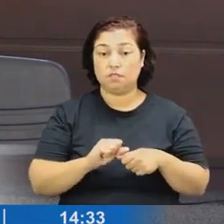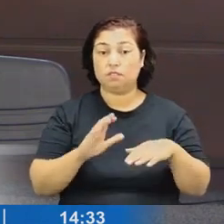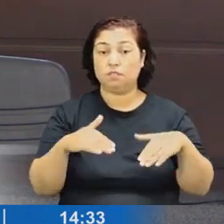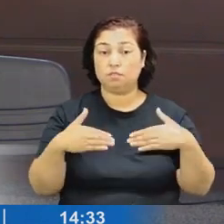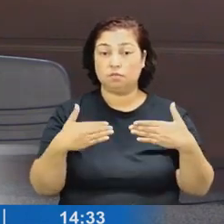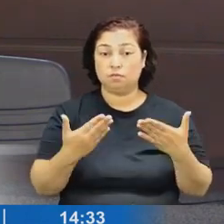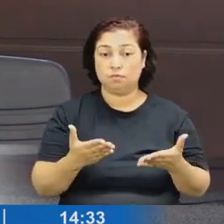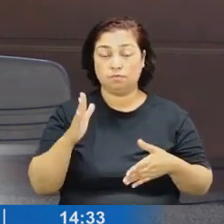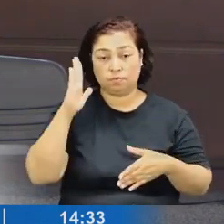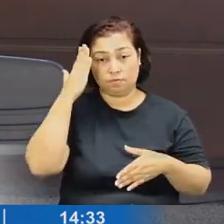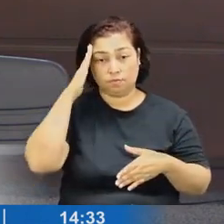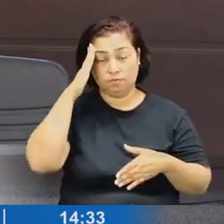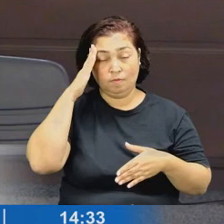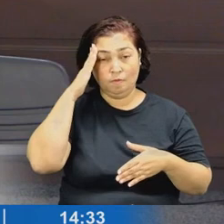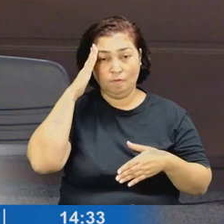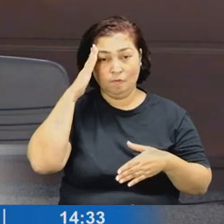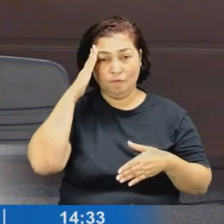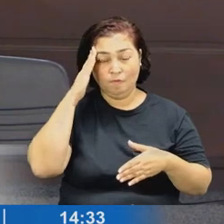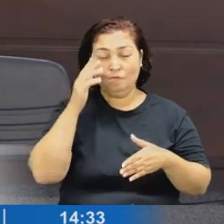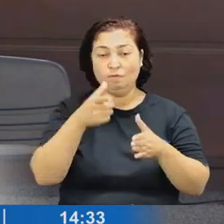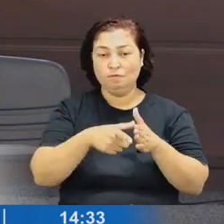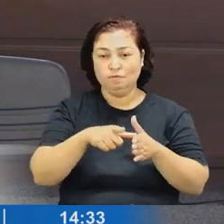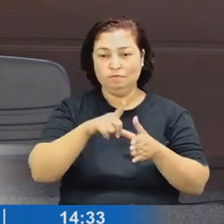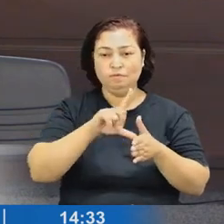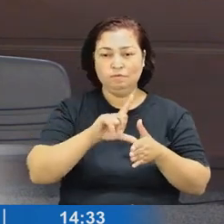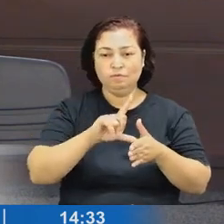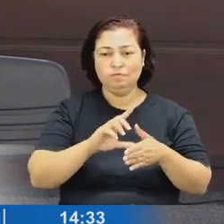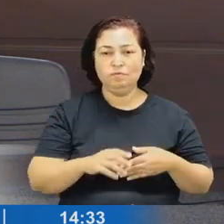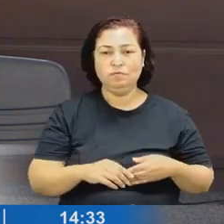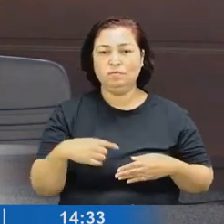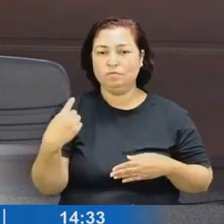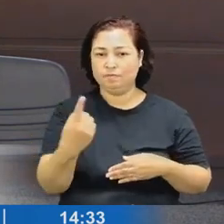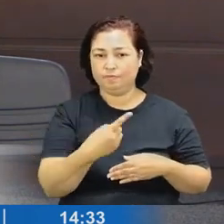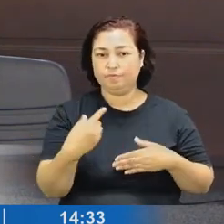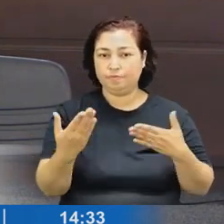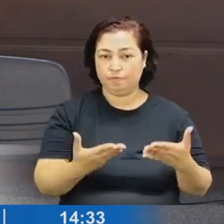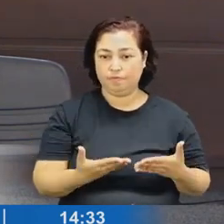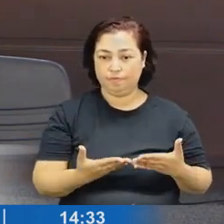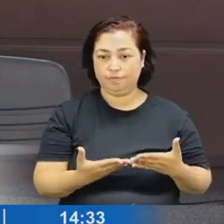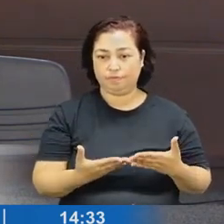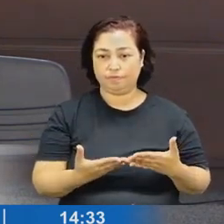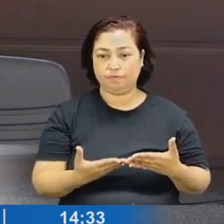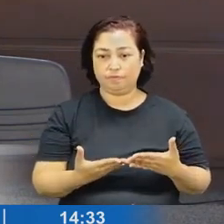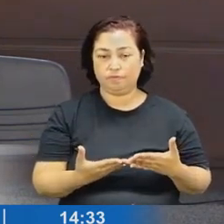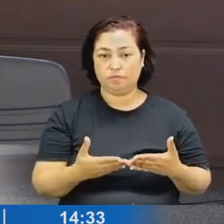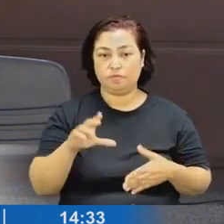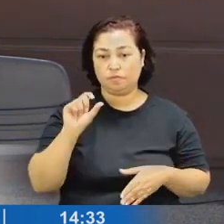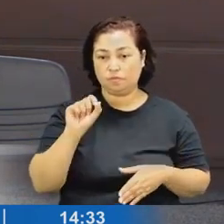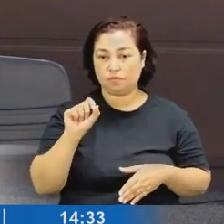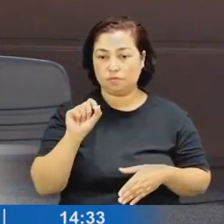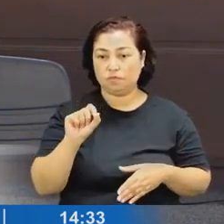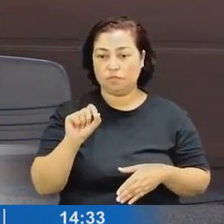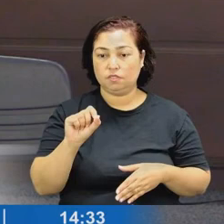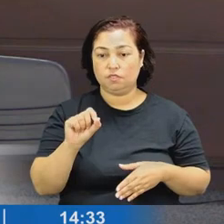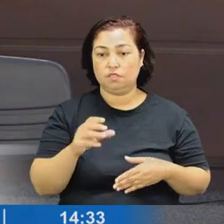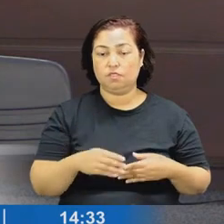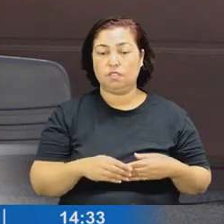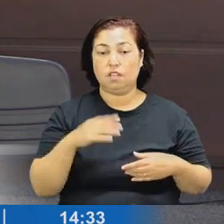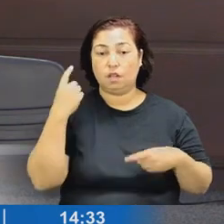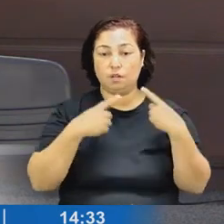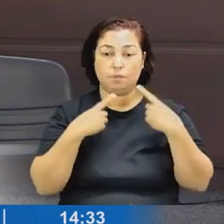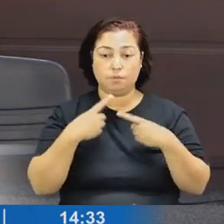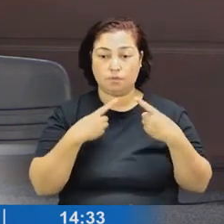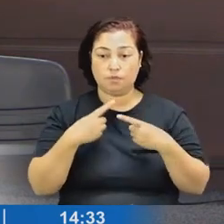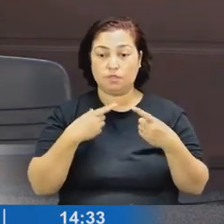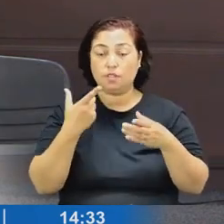para entender o mundo antes né Essa Nós ainda estamos em transição do que que é a política